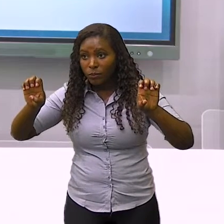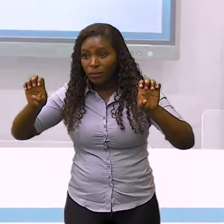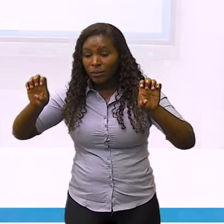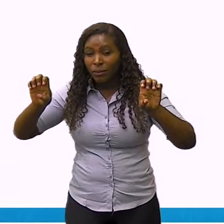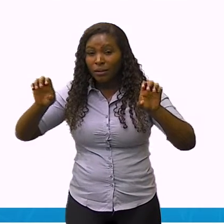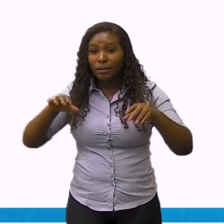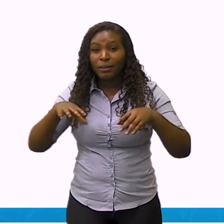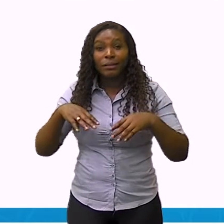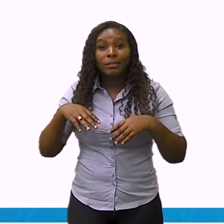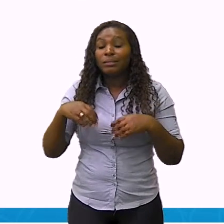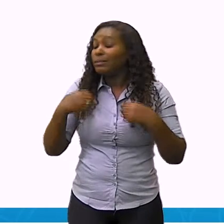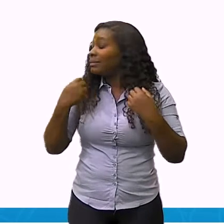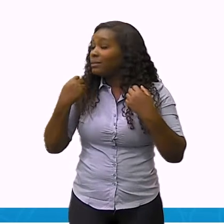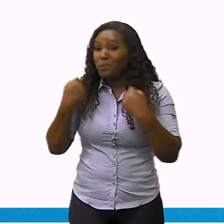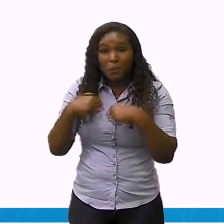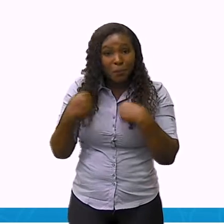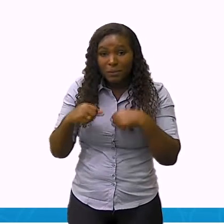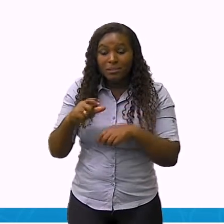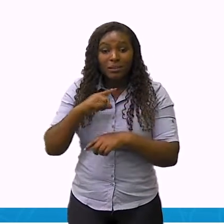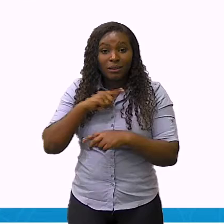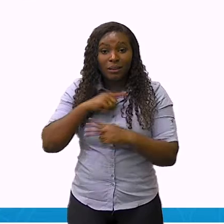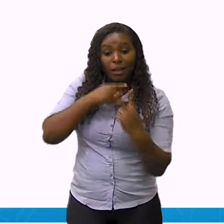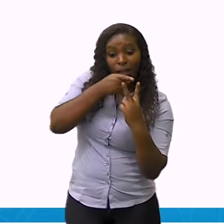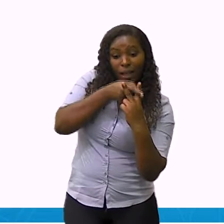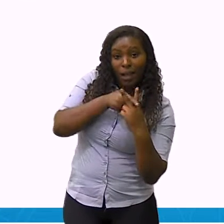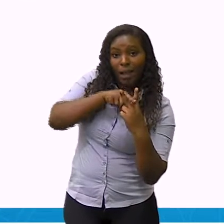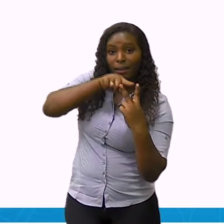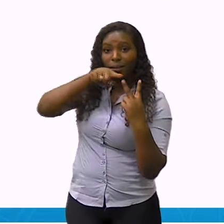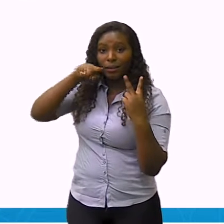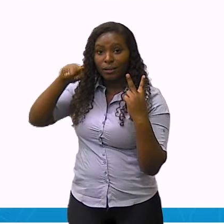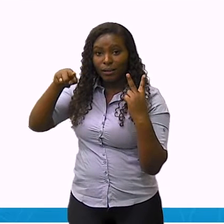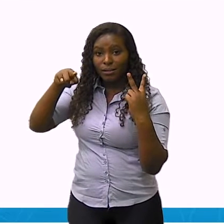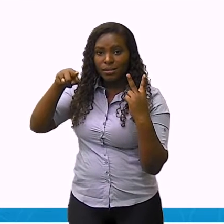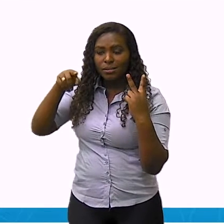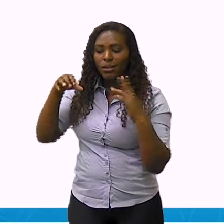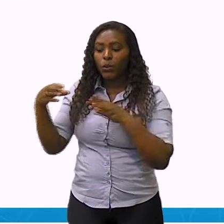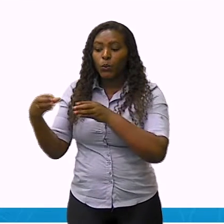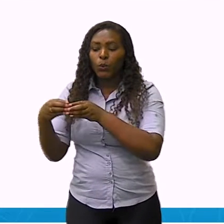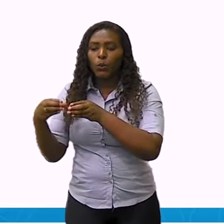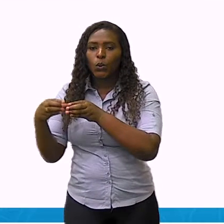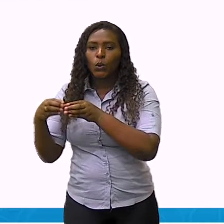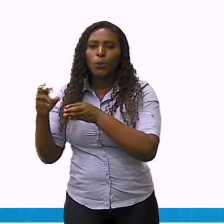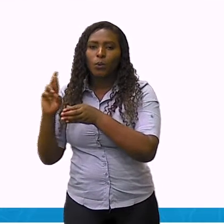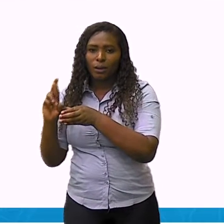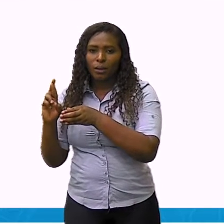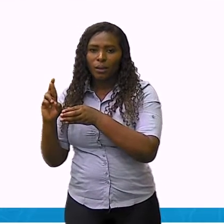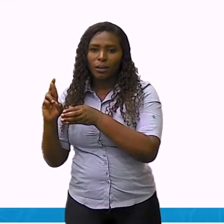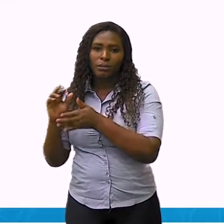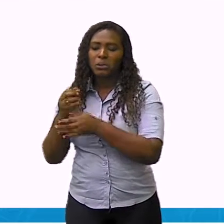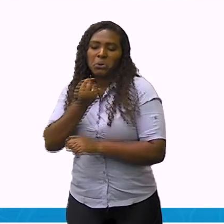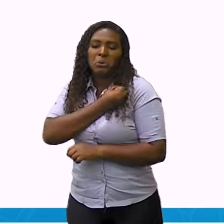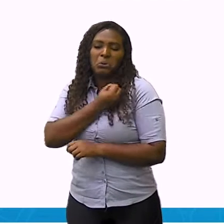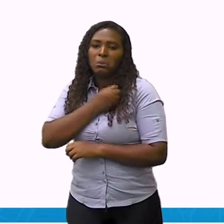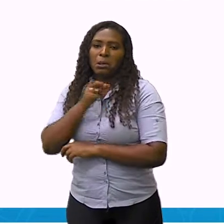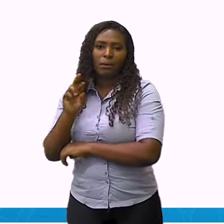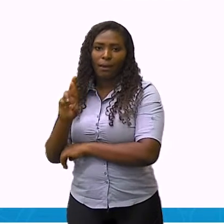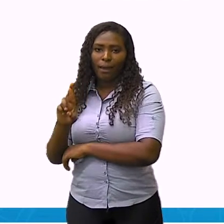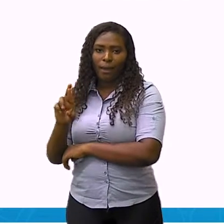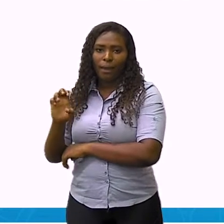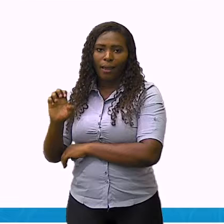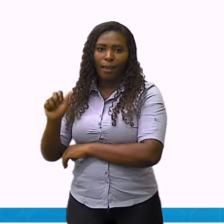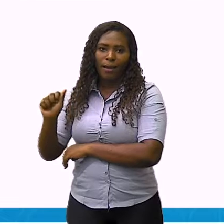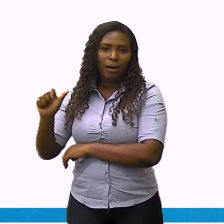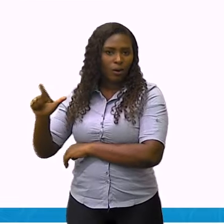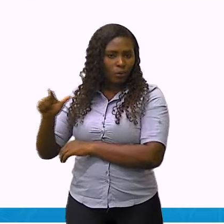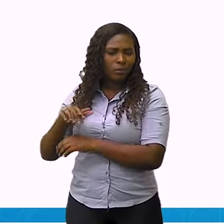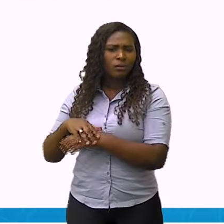com negativo, sinais diferentes, vai ficar negativo. 4 vezes 4, 16. Olha só, pessoal, o meu